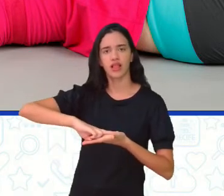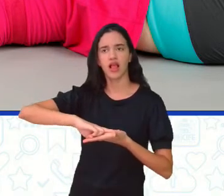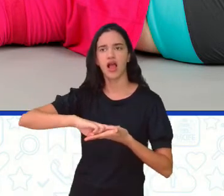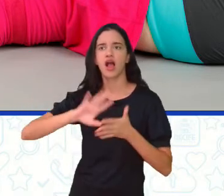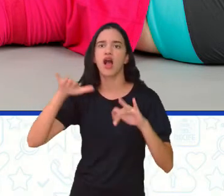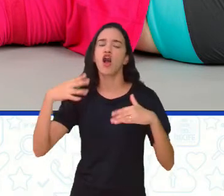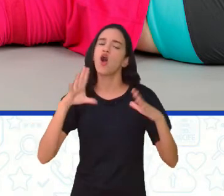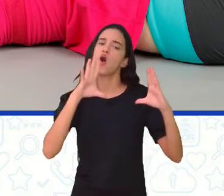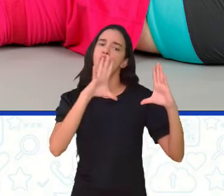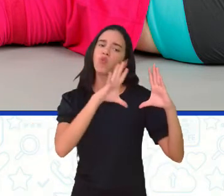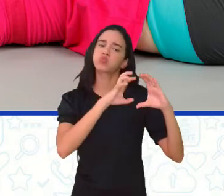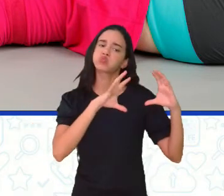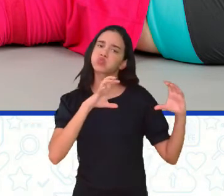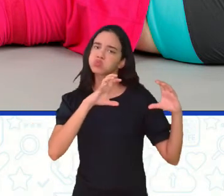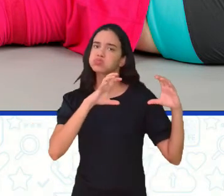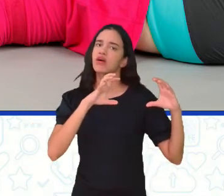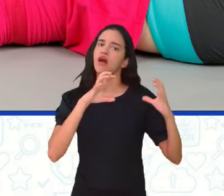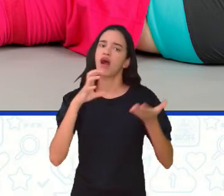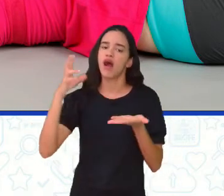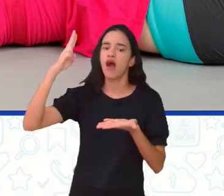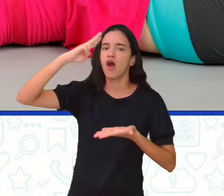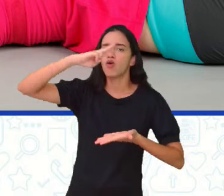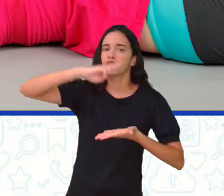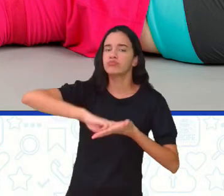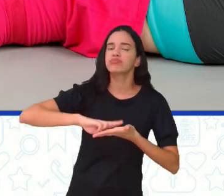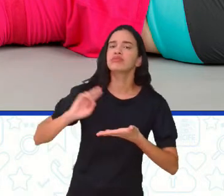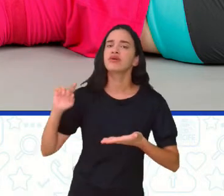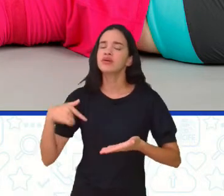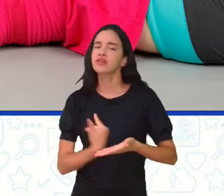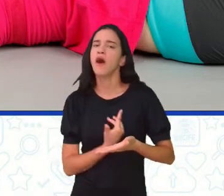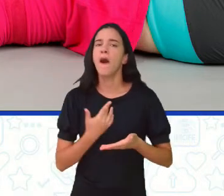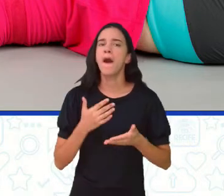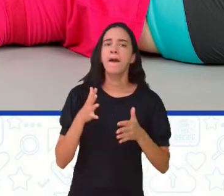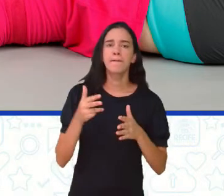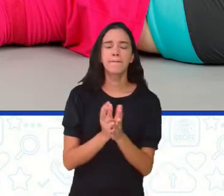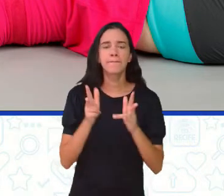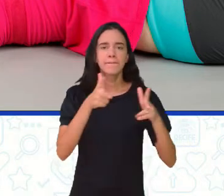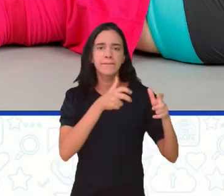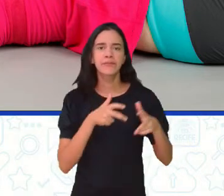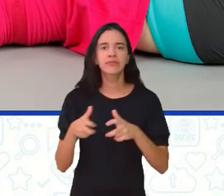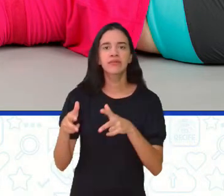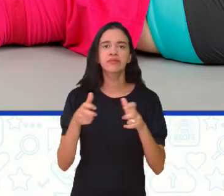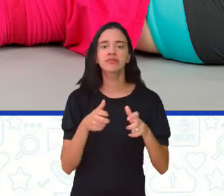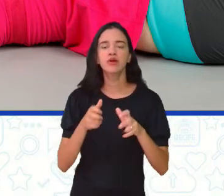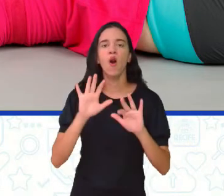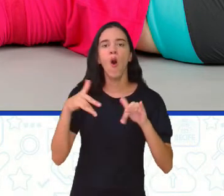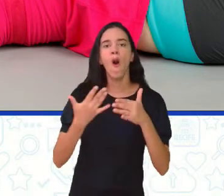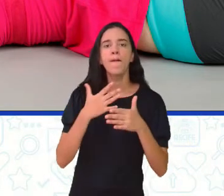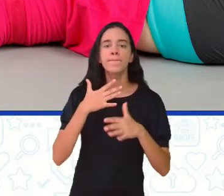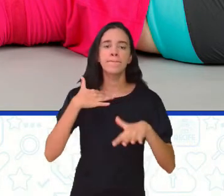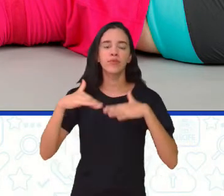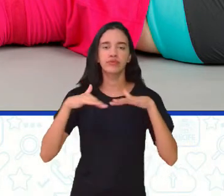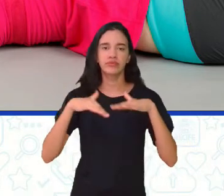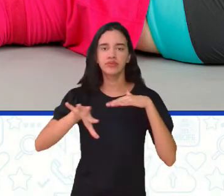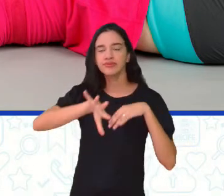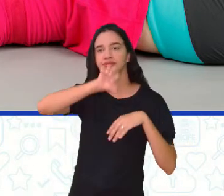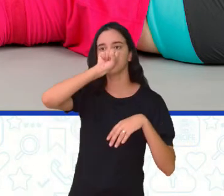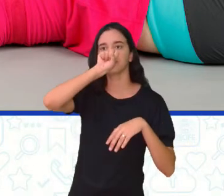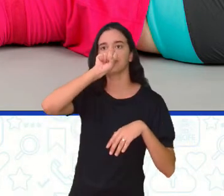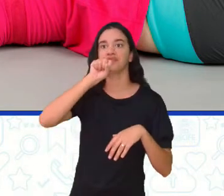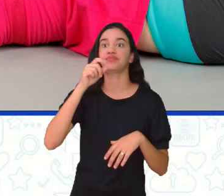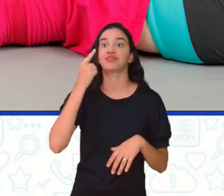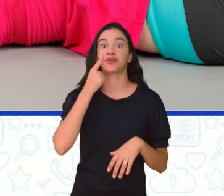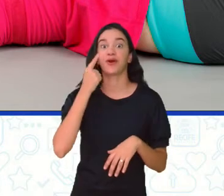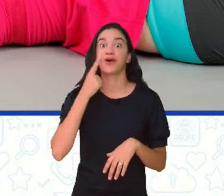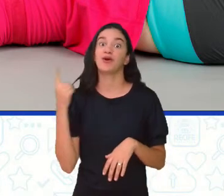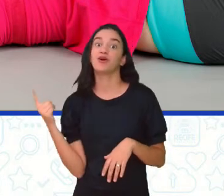uma almofada, alguma coisa que a gente possa perceber o movimento na hora da respiração. Veja que um deles até foi um bichinho